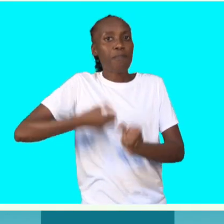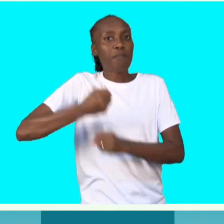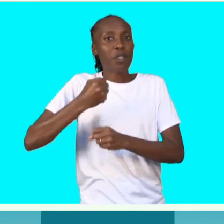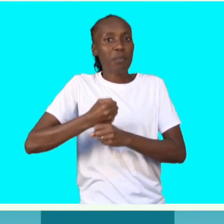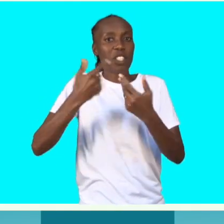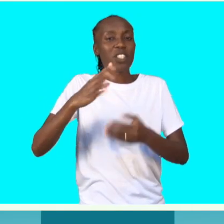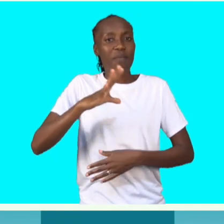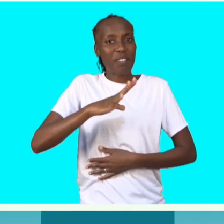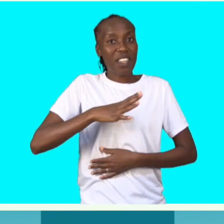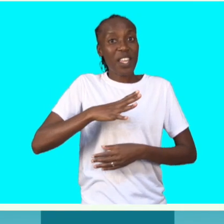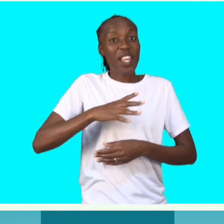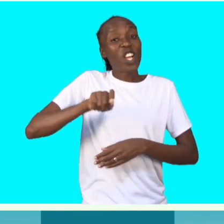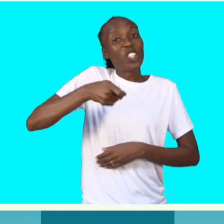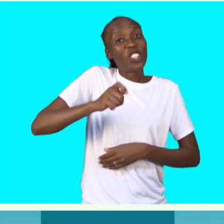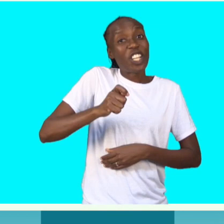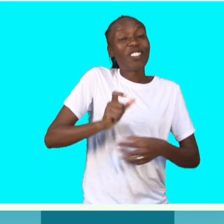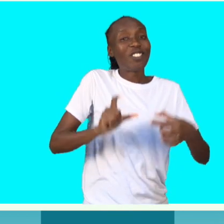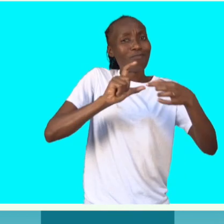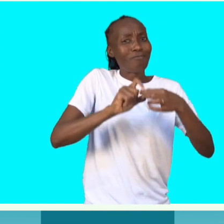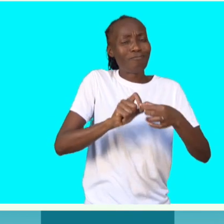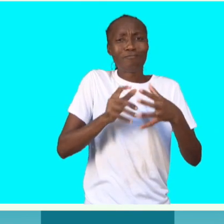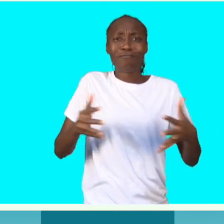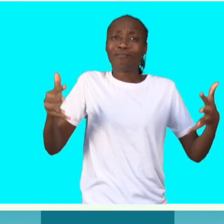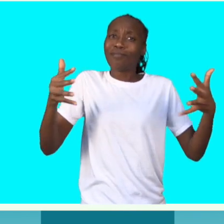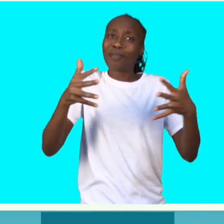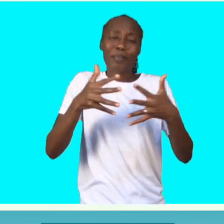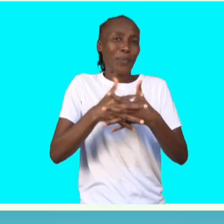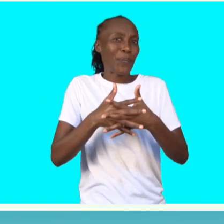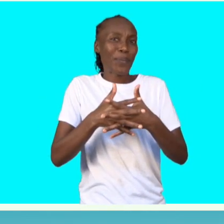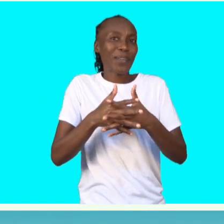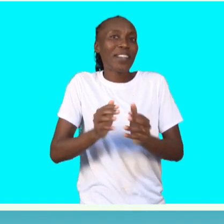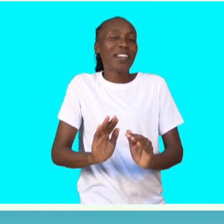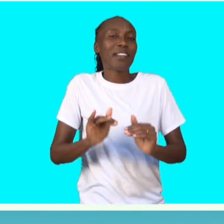trabalho. Já tenho o chaveiro quase pronto. Então,